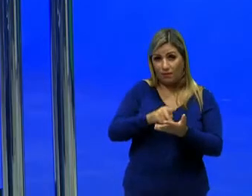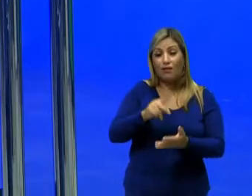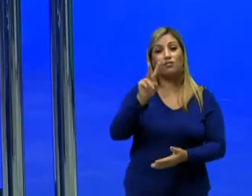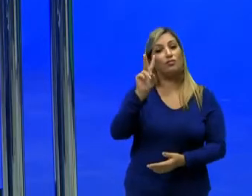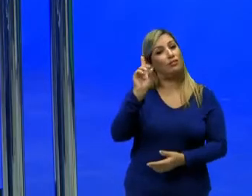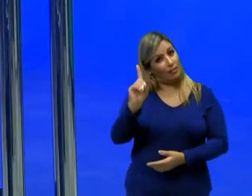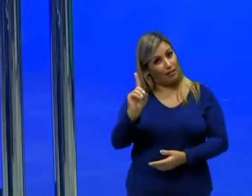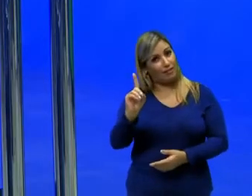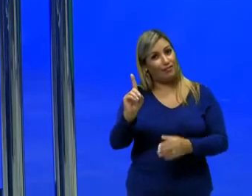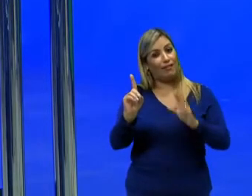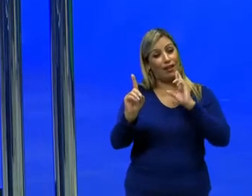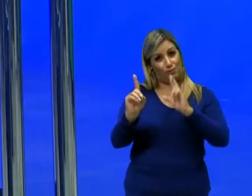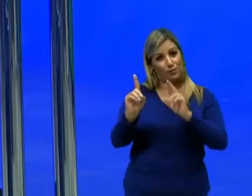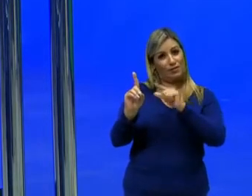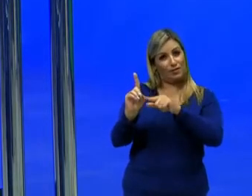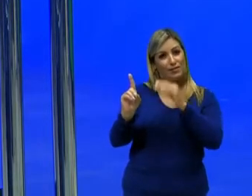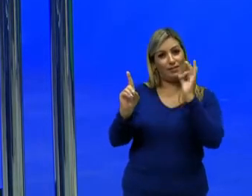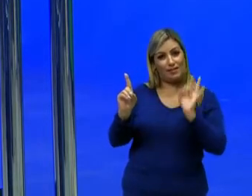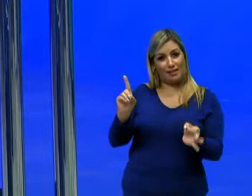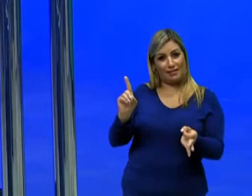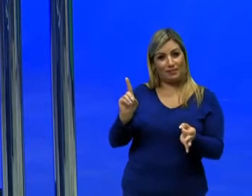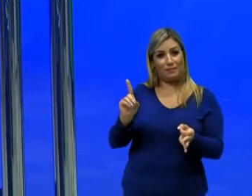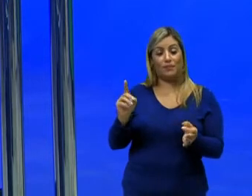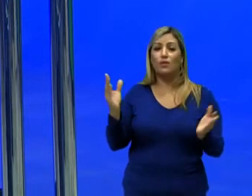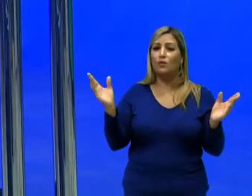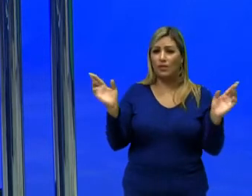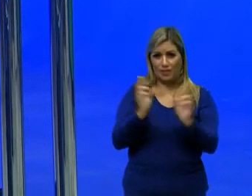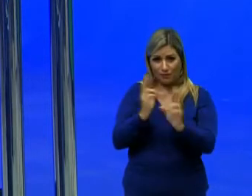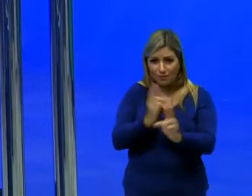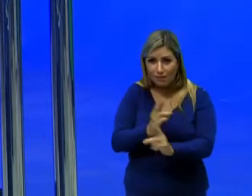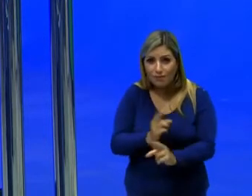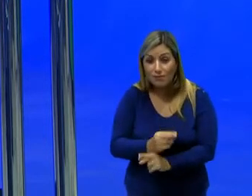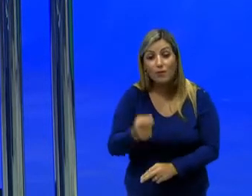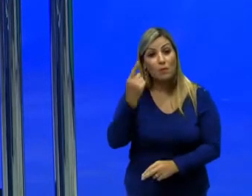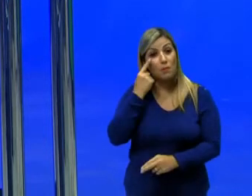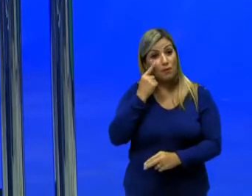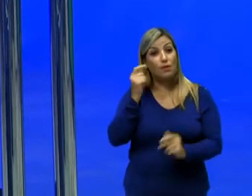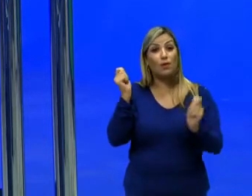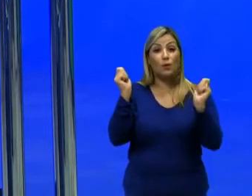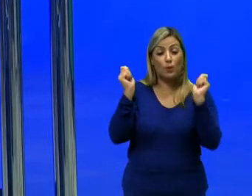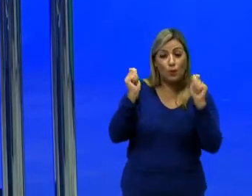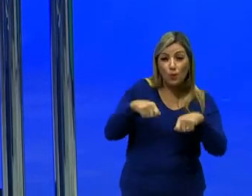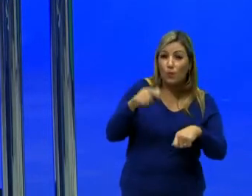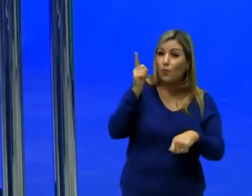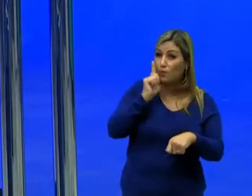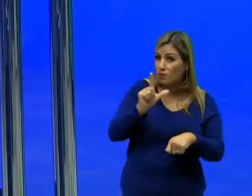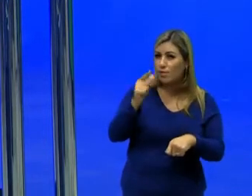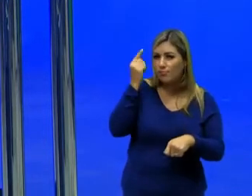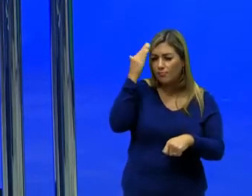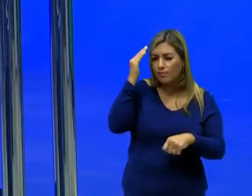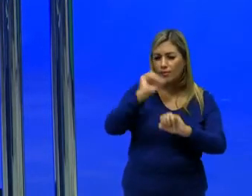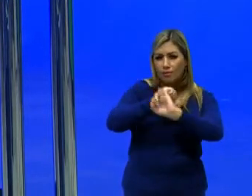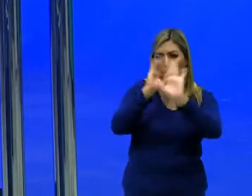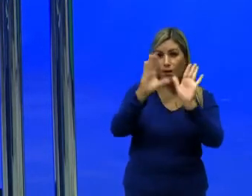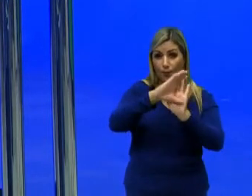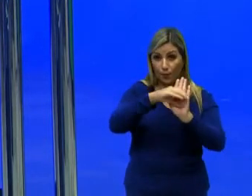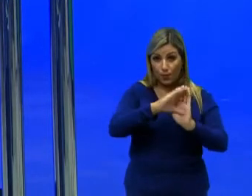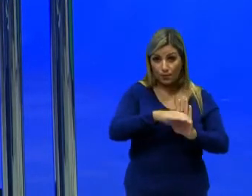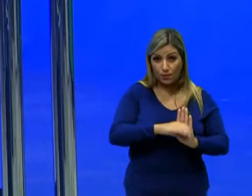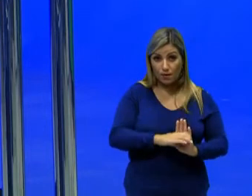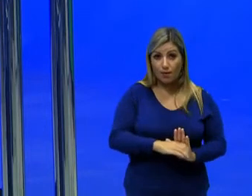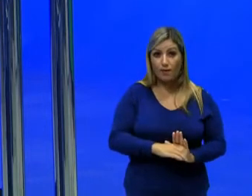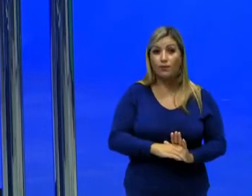interessante que vocês façam essa analogia de todos eles para que vocês consigam em frisar bem esses conceitos